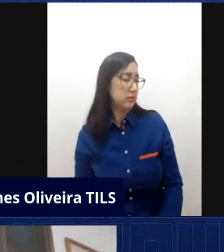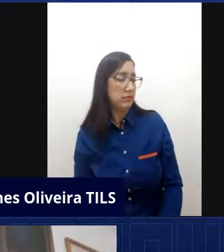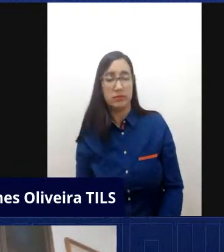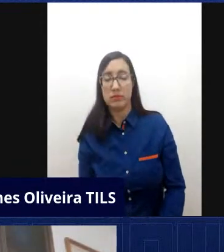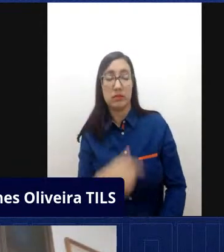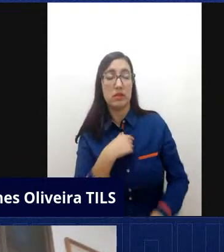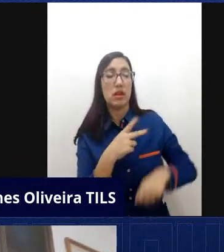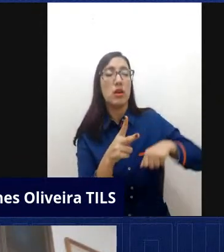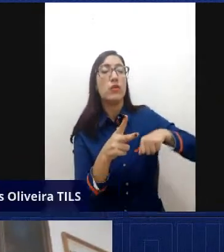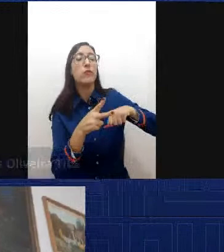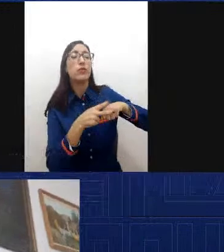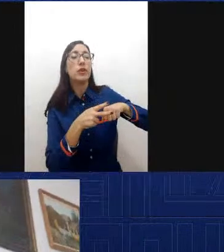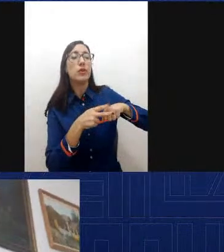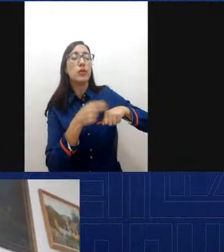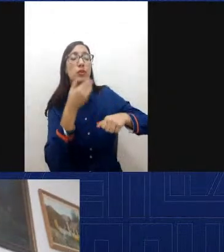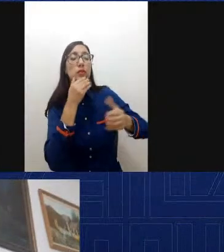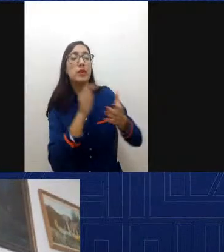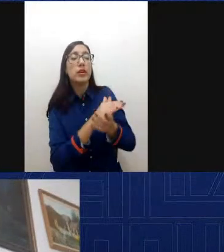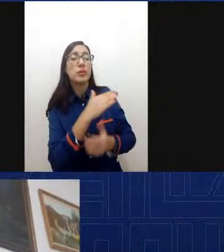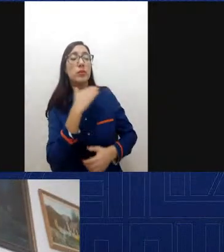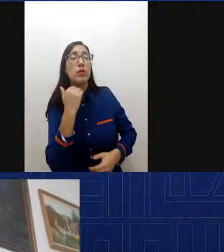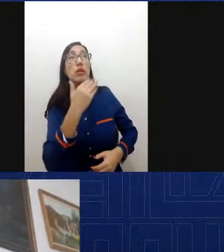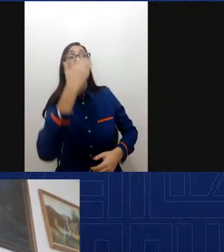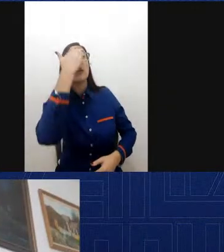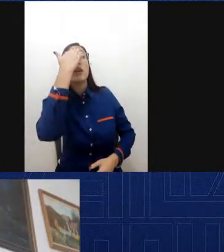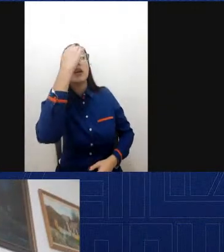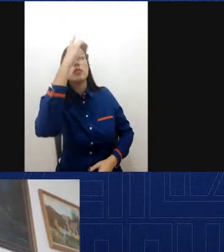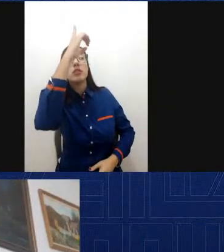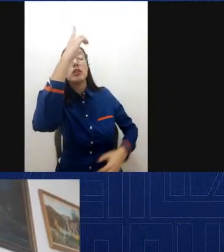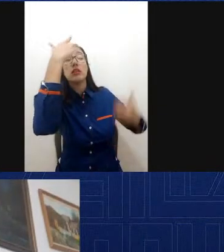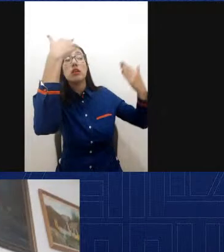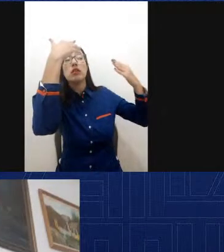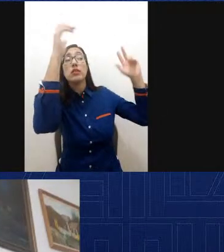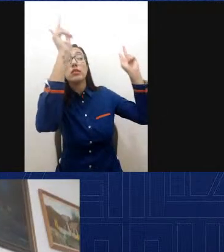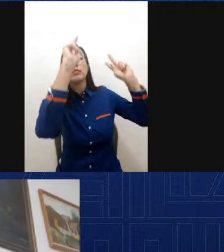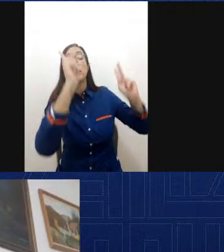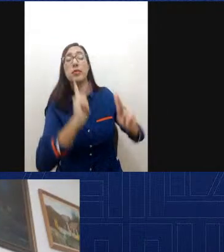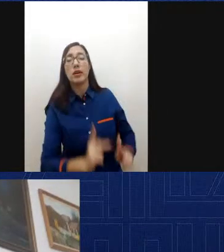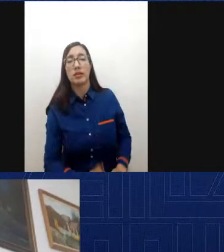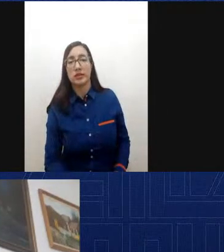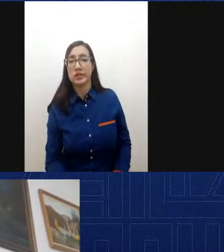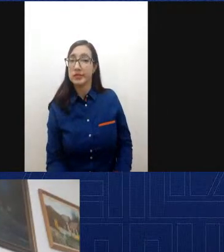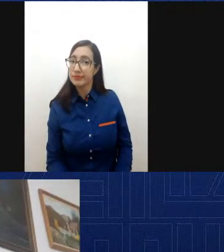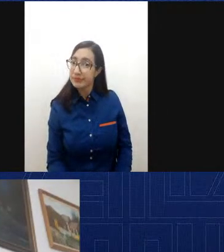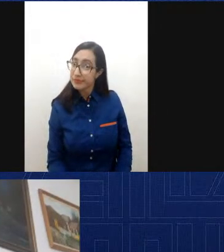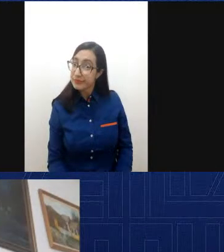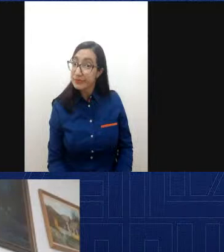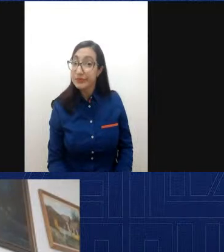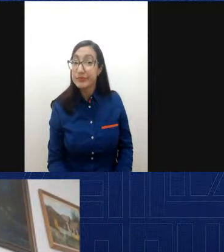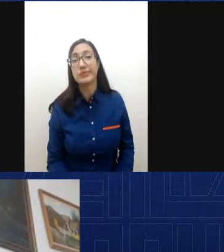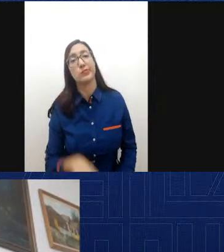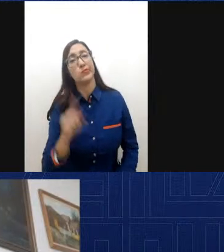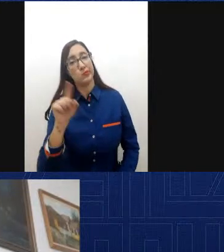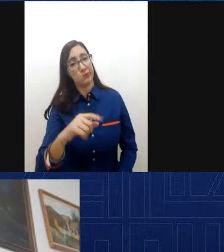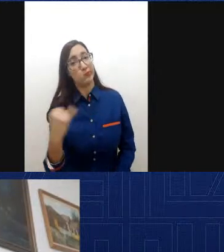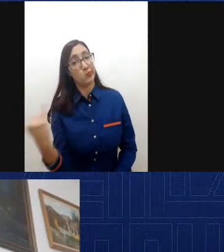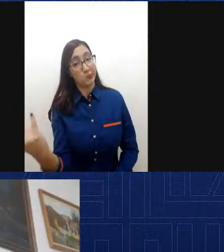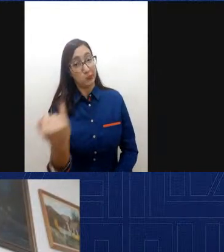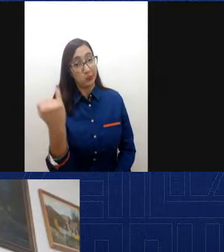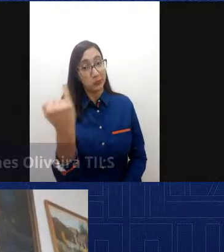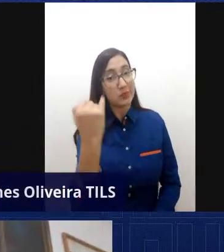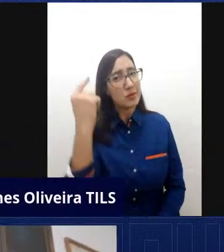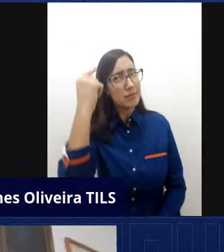coisa para a gente. E uma outra questão que eu acho que é para a gente pensar o que significa essa estrutura da sociedade brasileira é